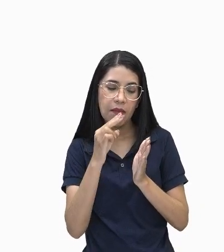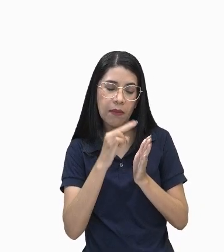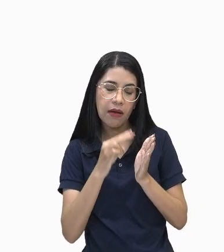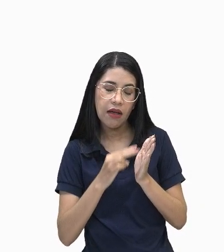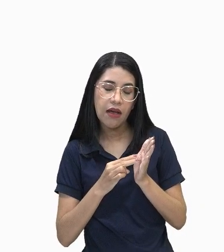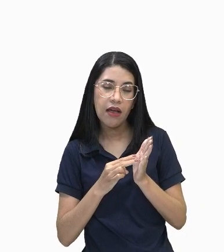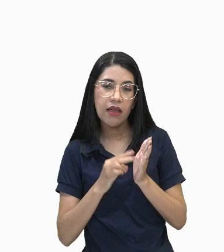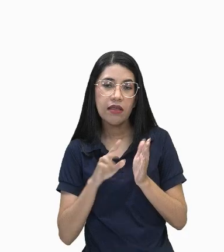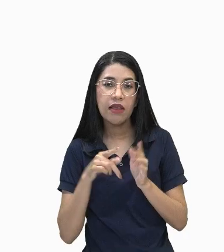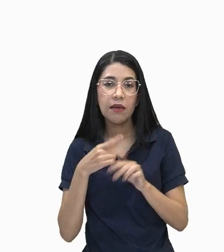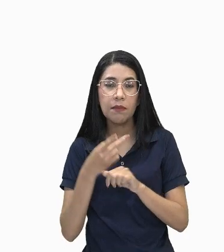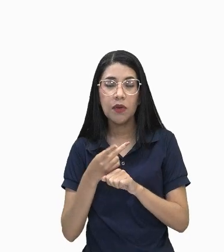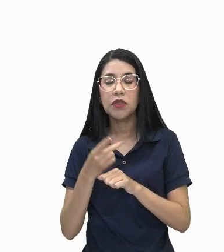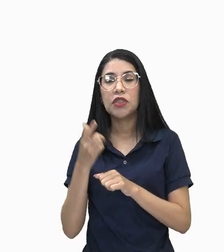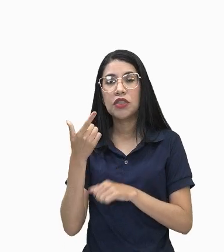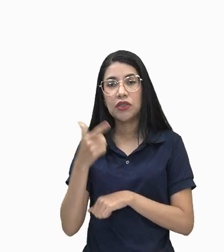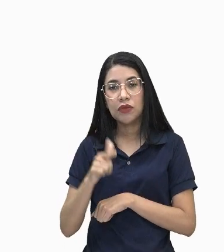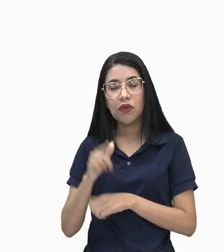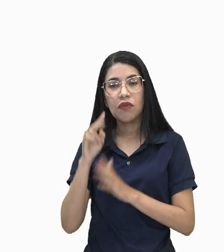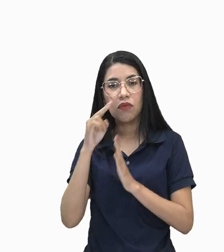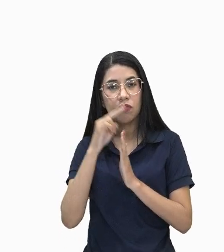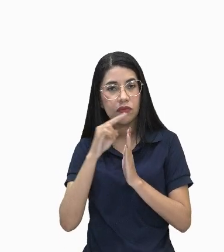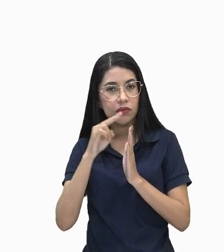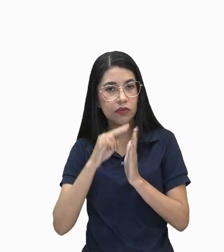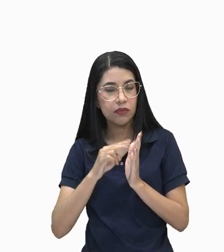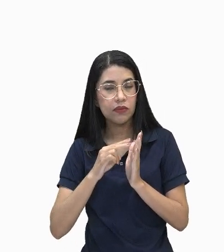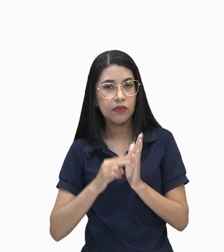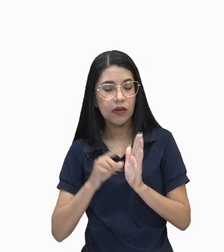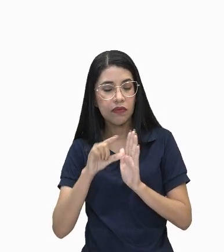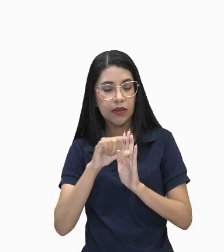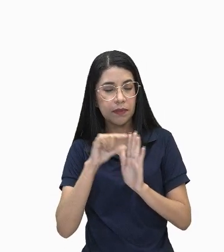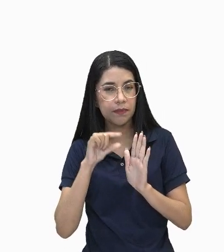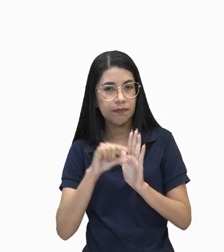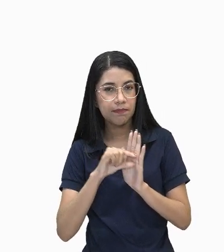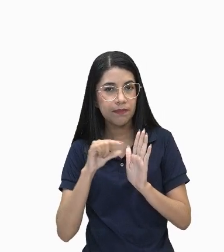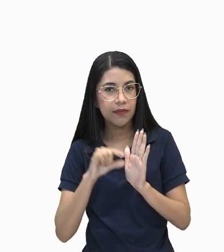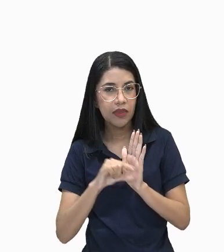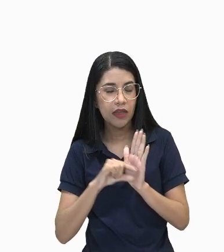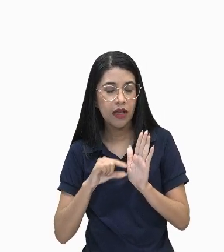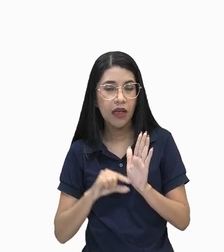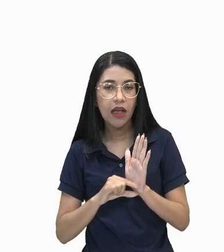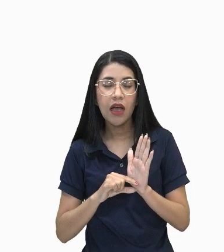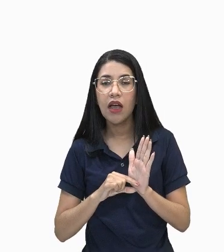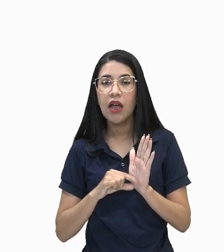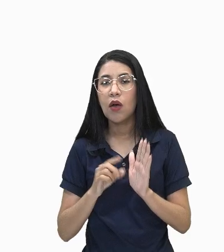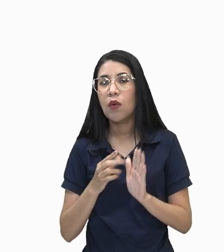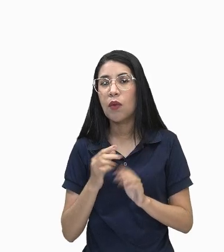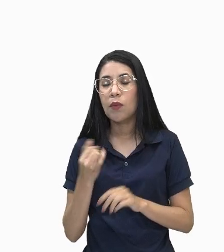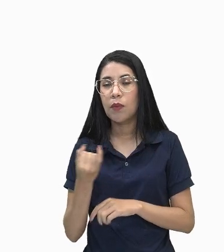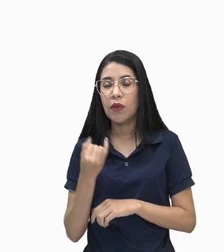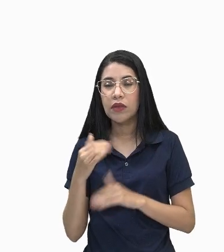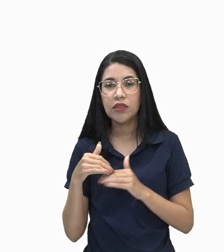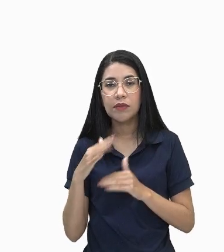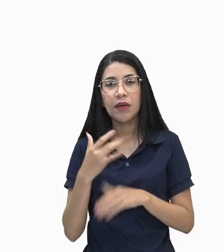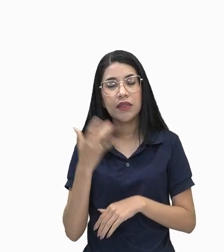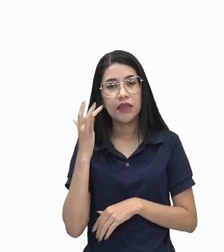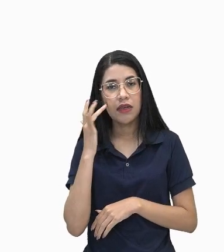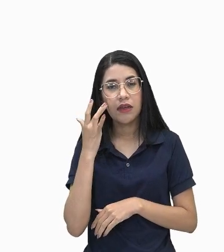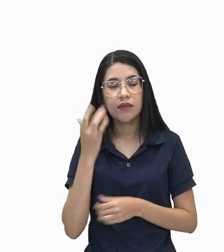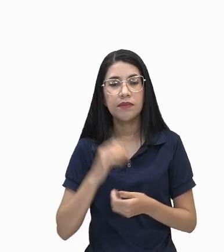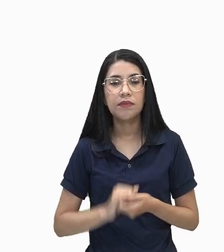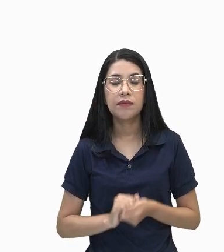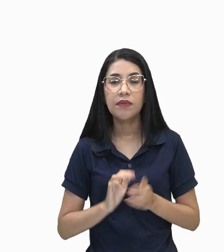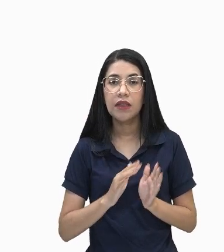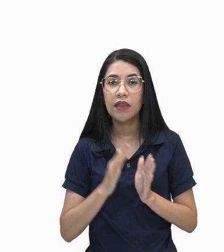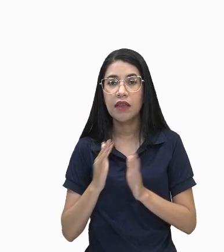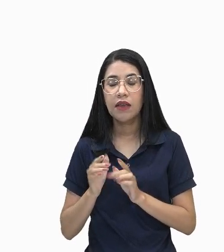Depois, você relê e vai destacar trechos importantes, marcantes do livro. Seguido,